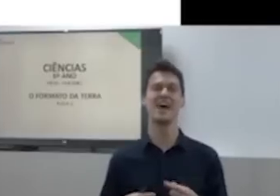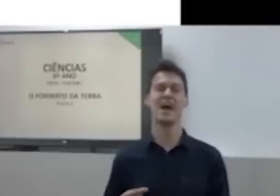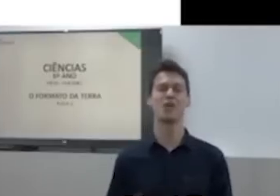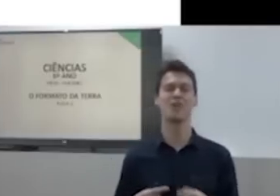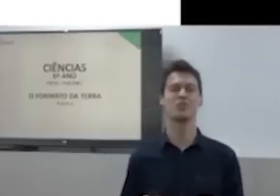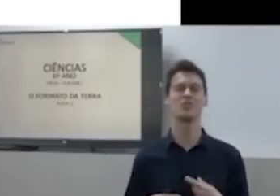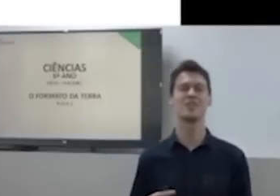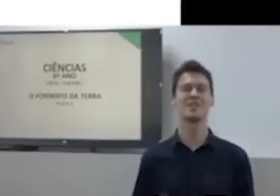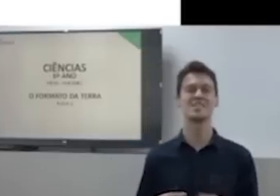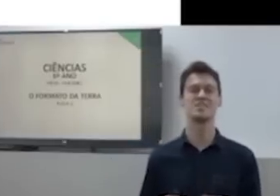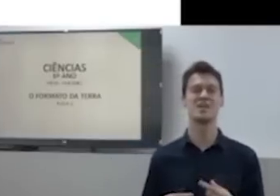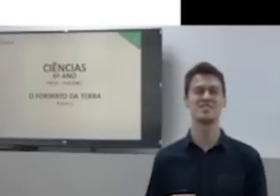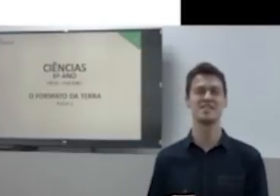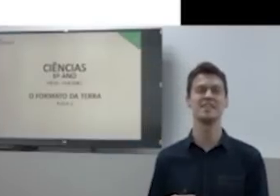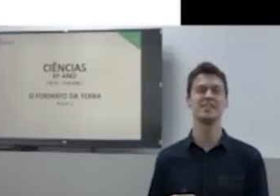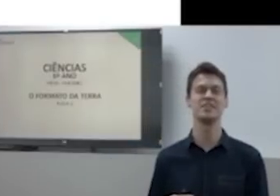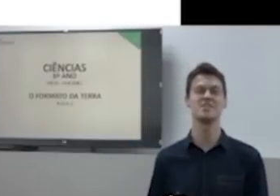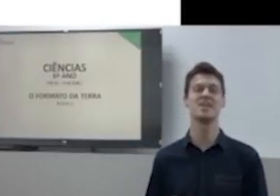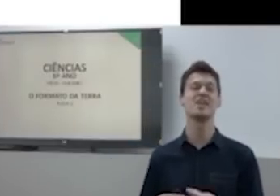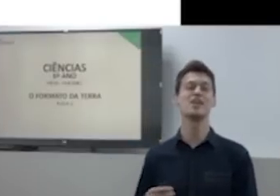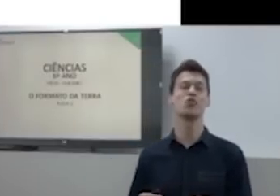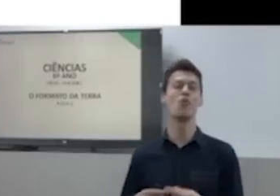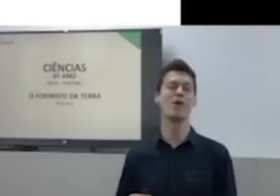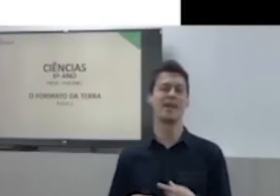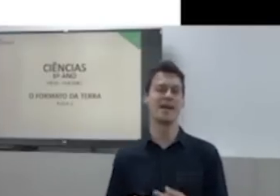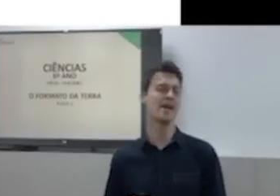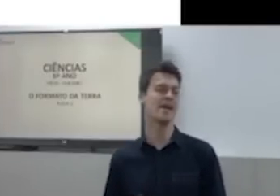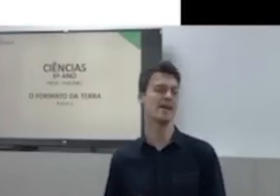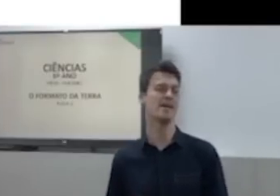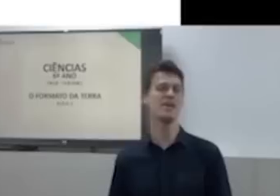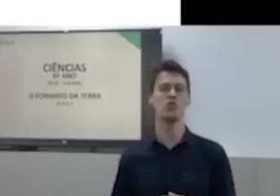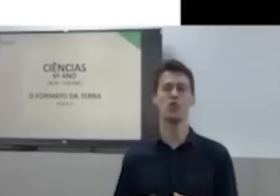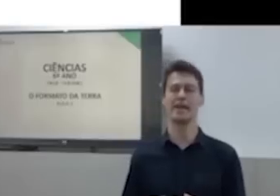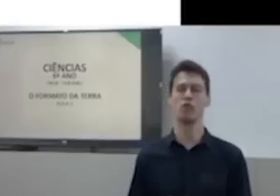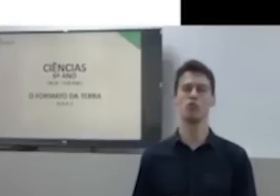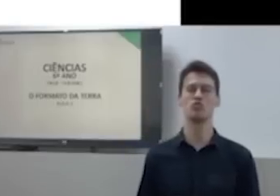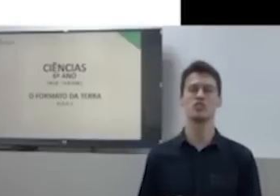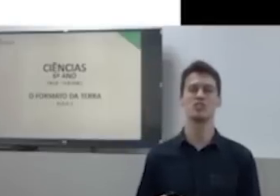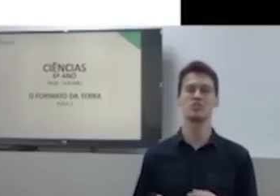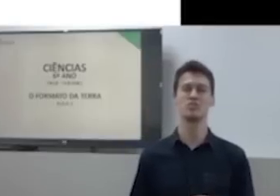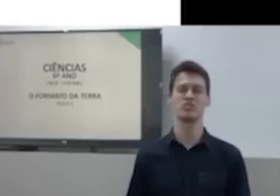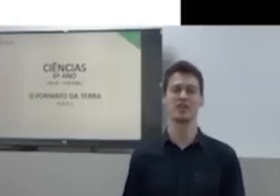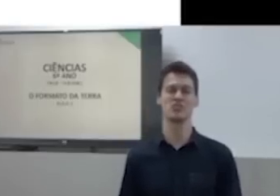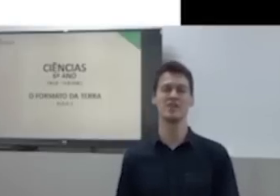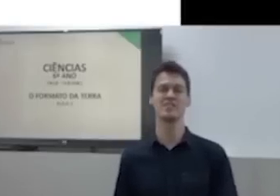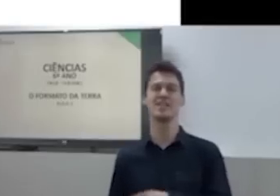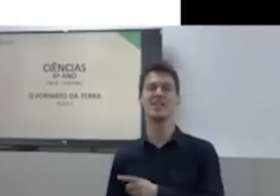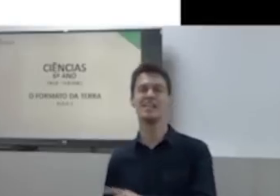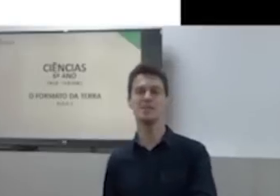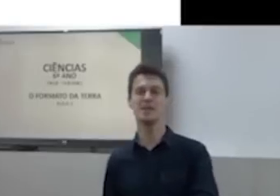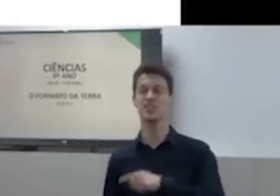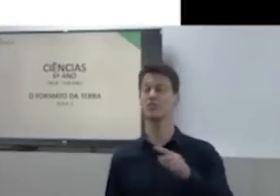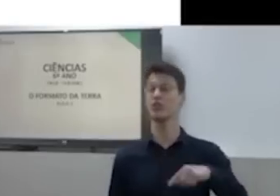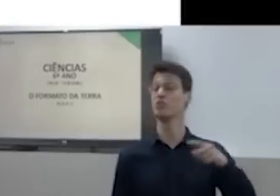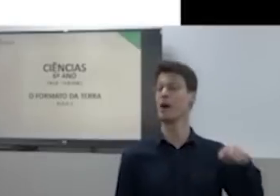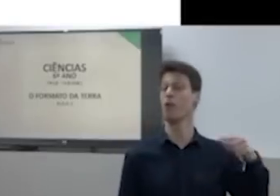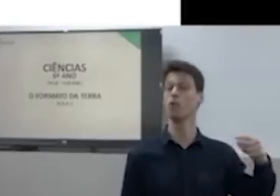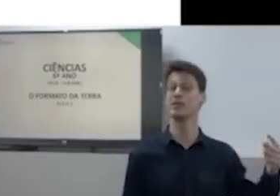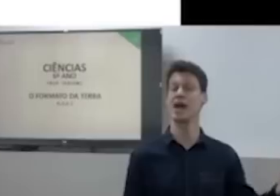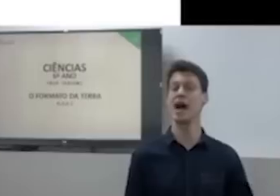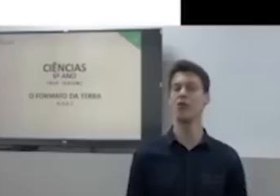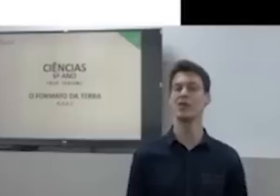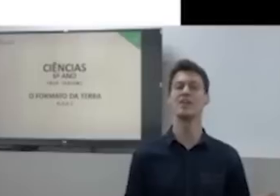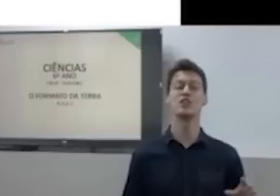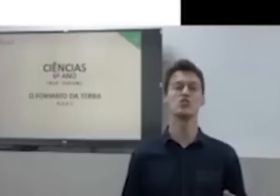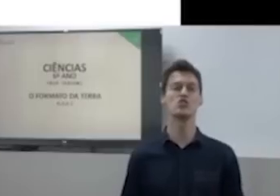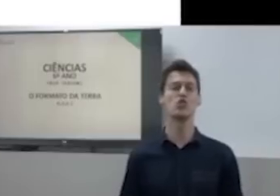origem dela, há 4,6 bilhões de anos, e como ela era, e como ela é hoje, e as suas modificações? Lembra que a gente falou